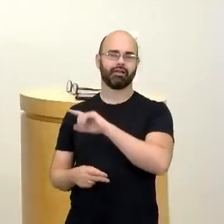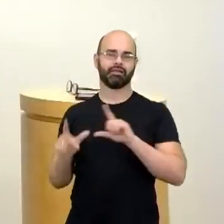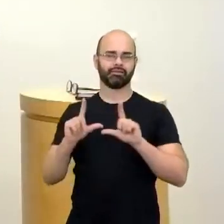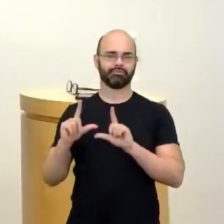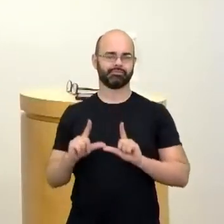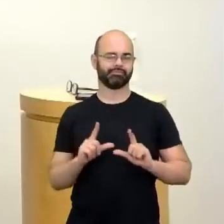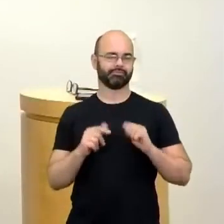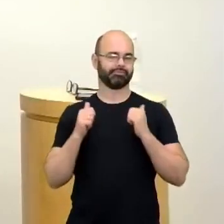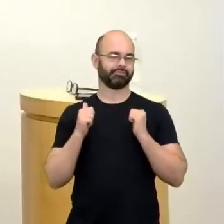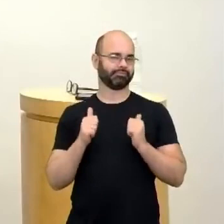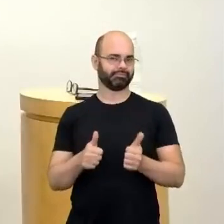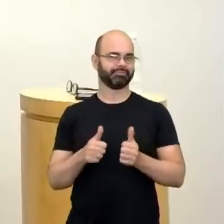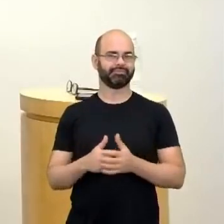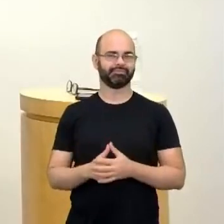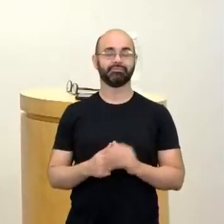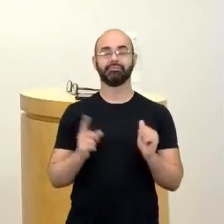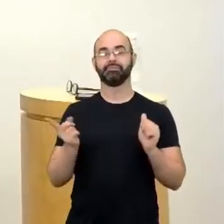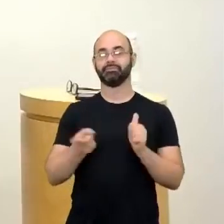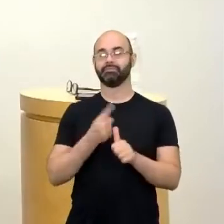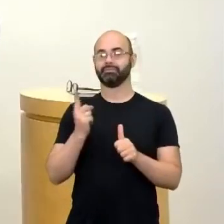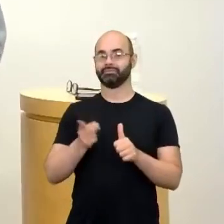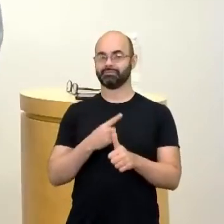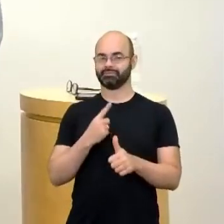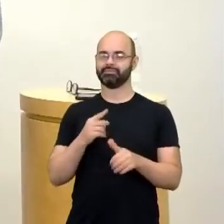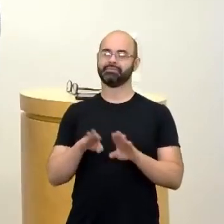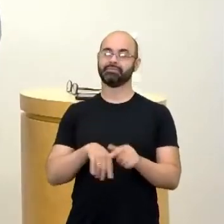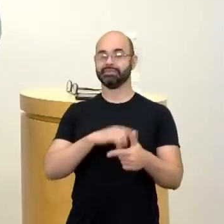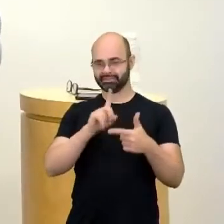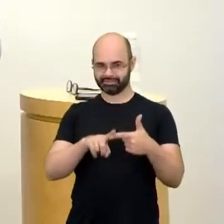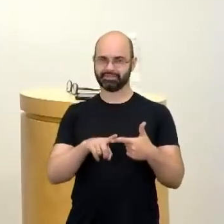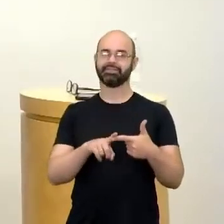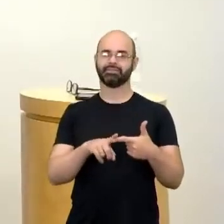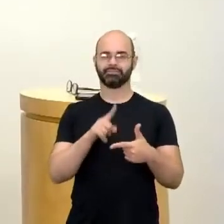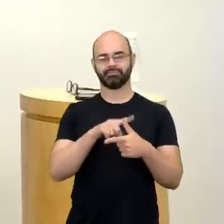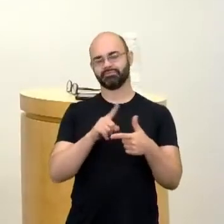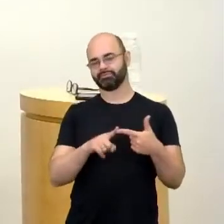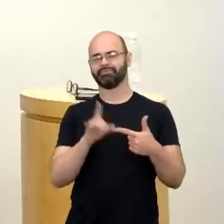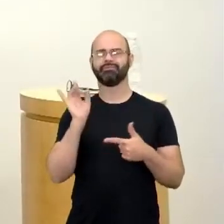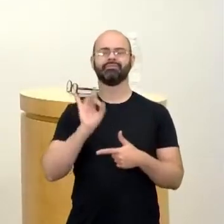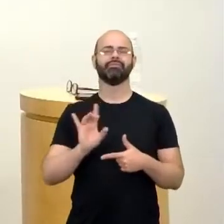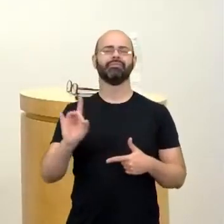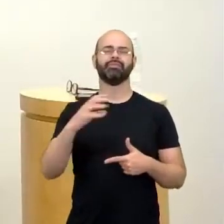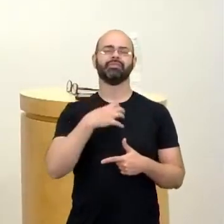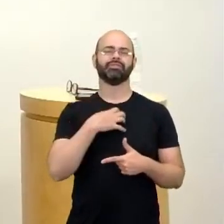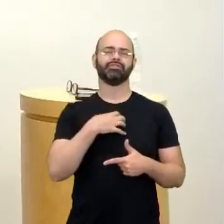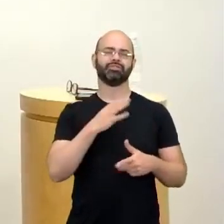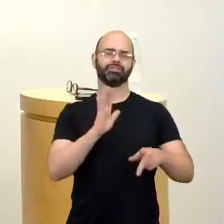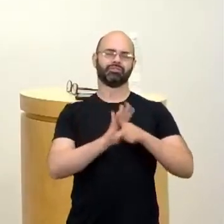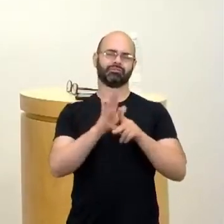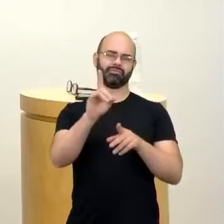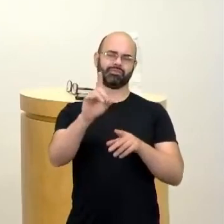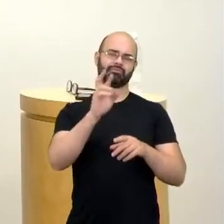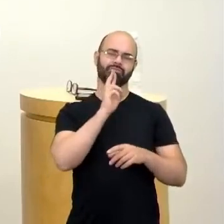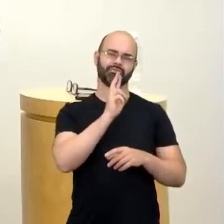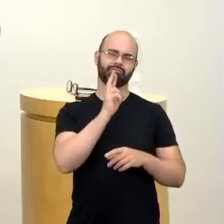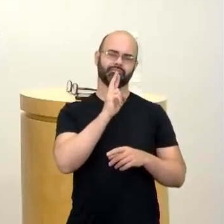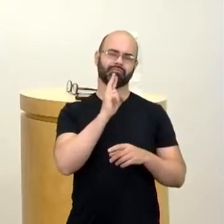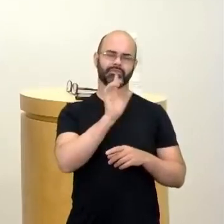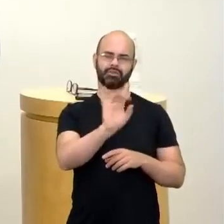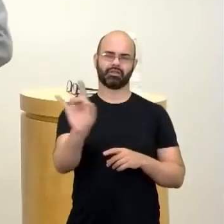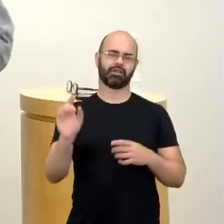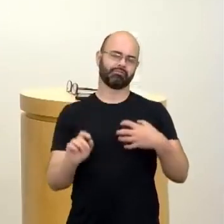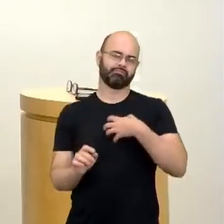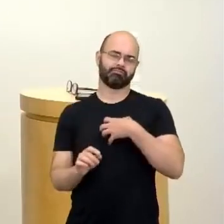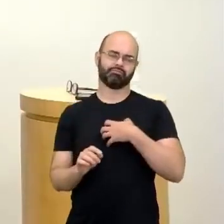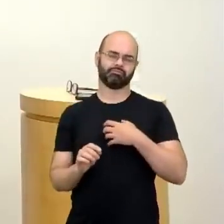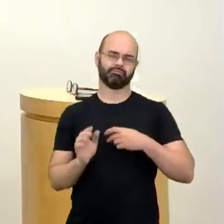Então, esse é o primeiro e segundo passo, respectivamente. Cada um tem a sua particularidade, o seu jeitão na hora de resolver essas